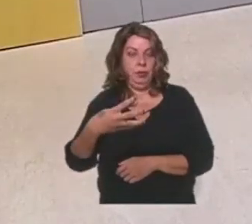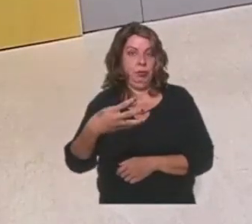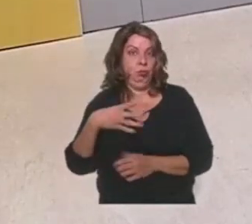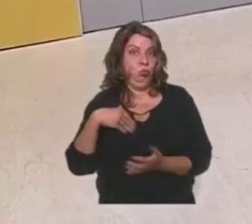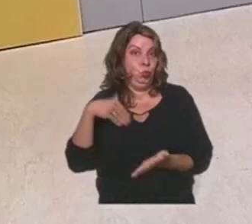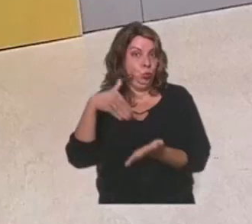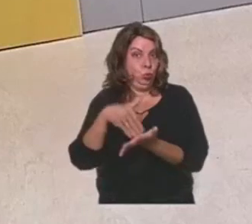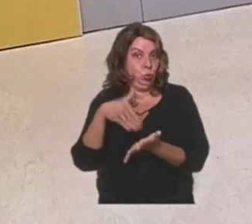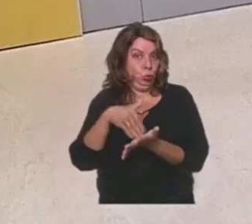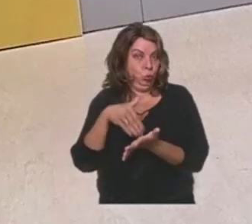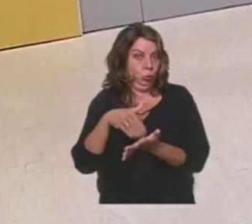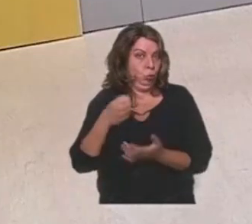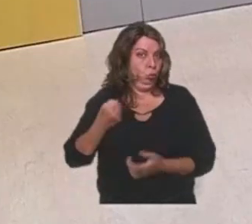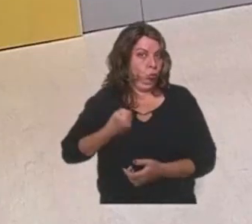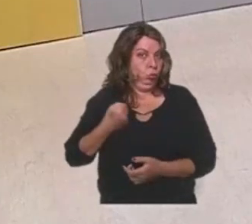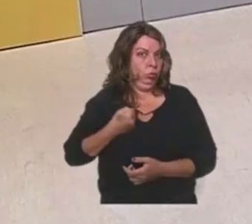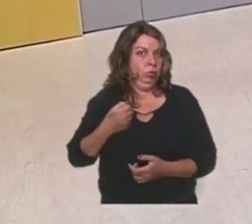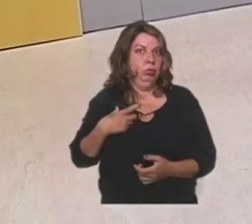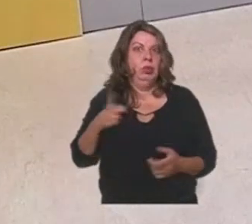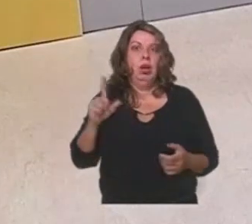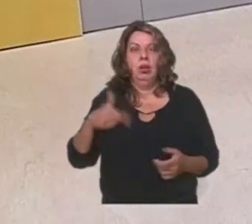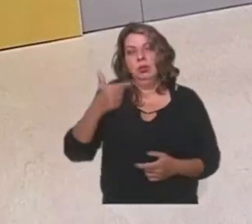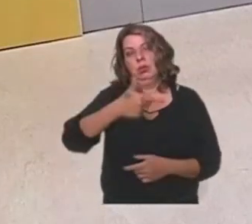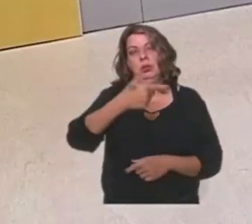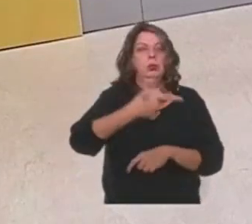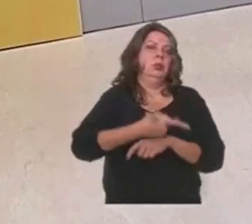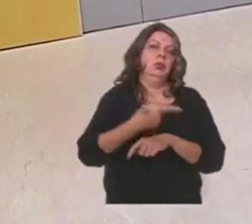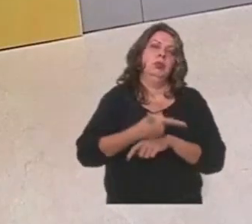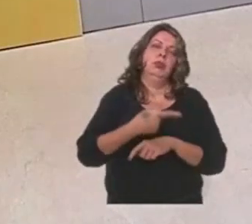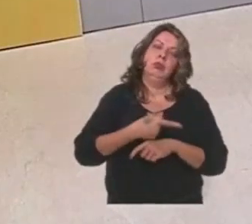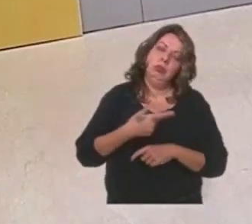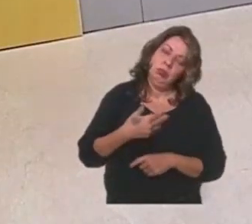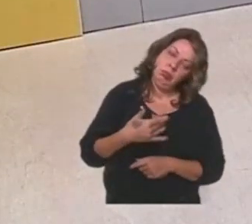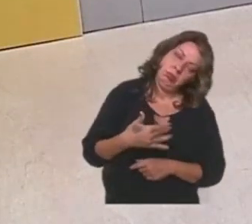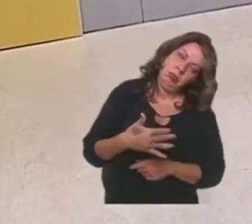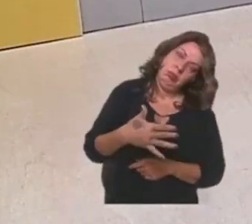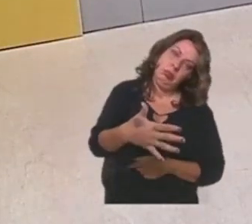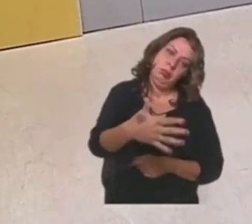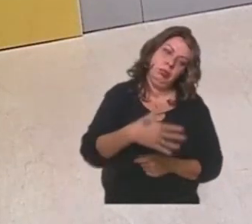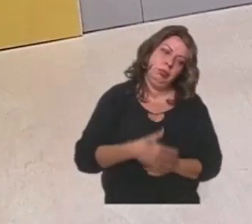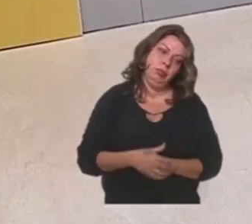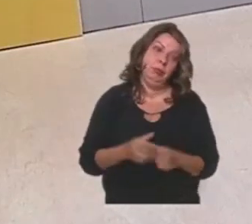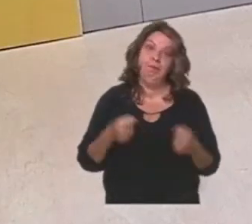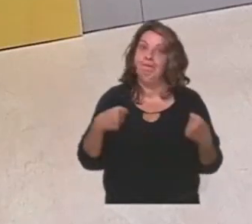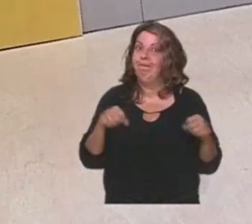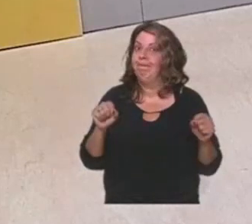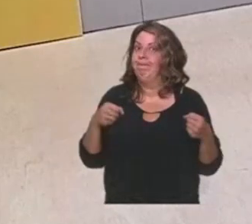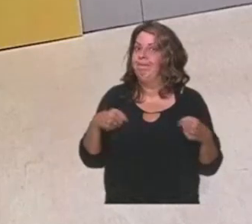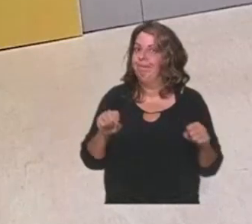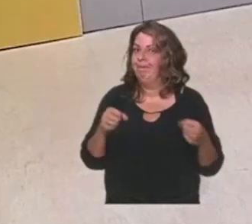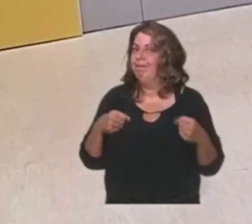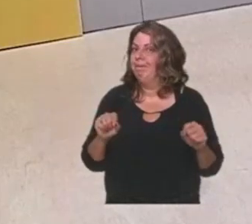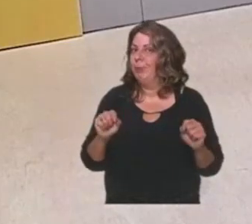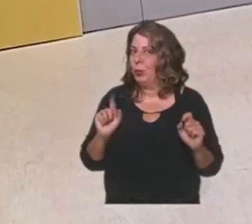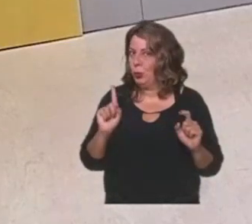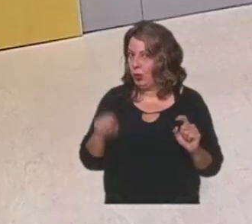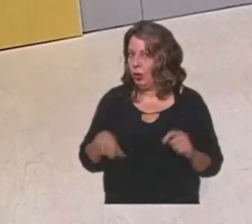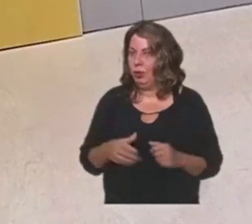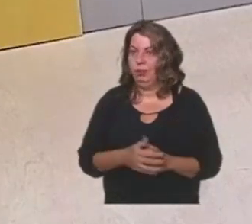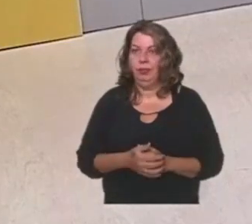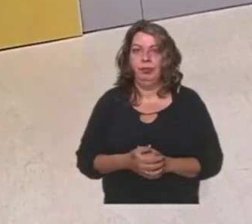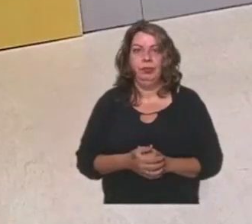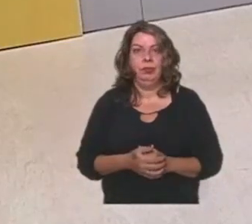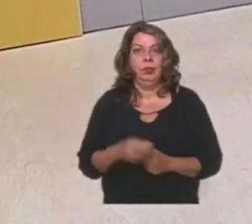bolinha chamada por você é o nosso segundo prêmio que está em andamento. Vale uma moto Honda Pop. Já